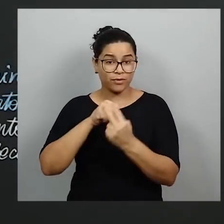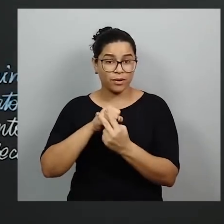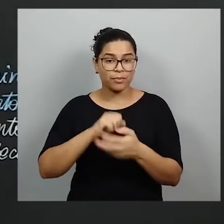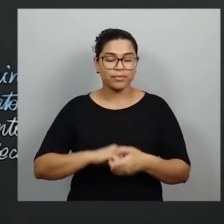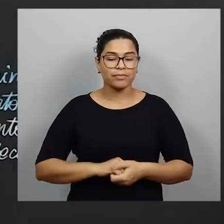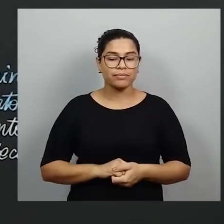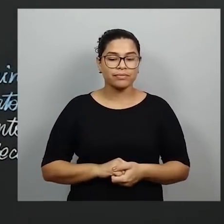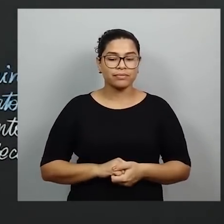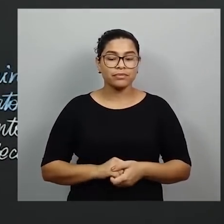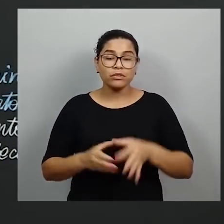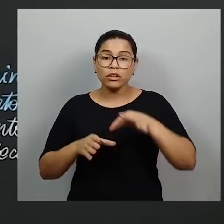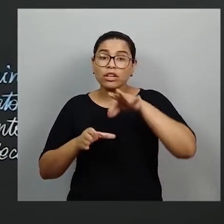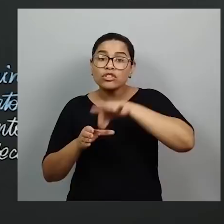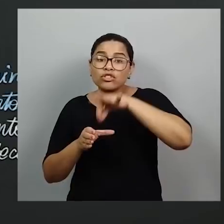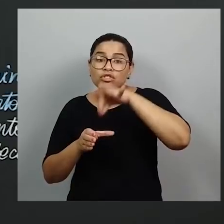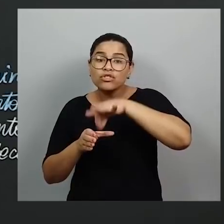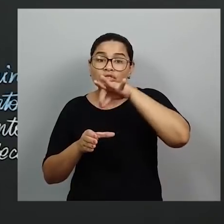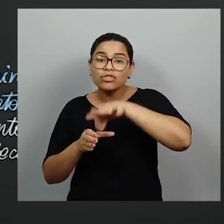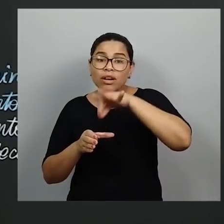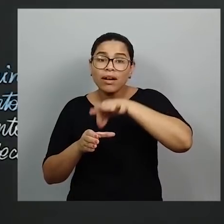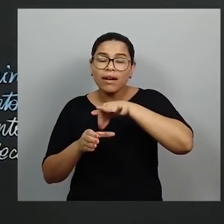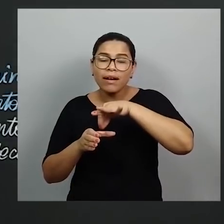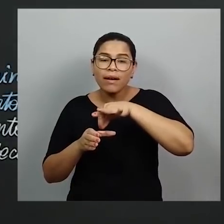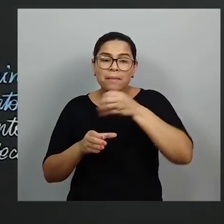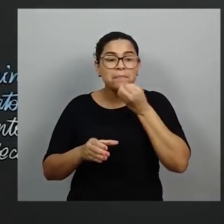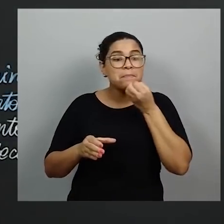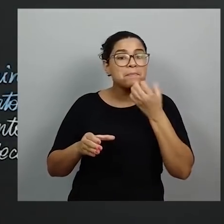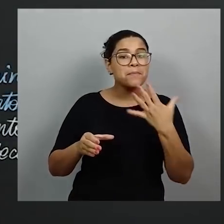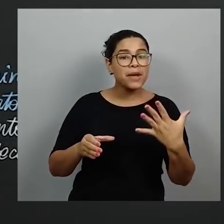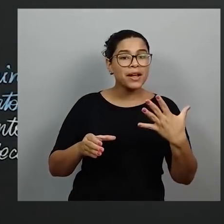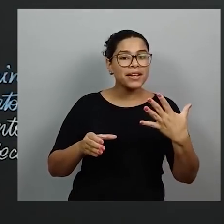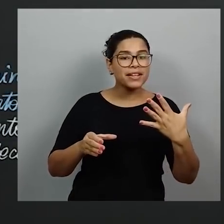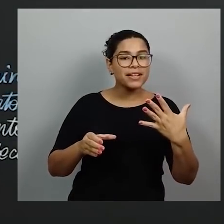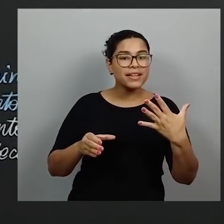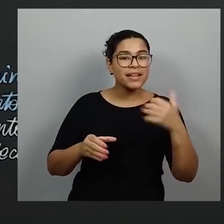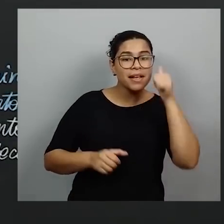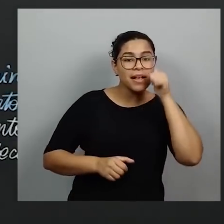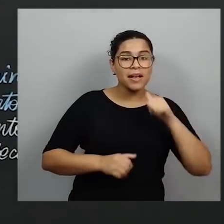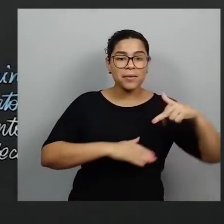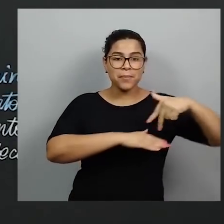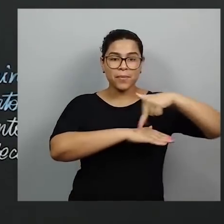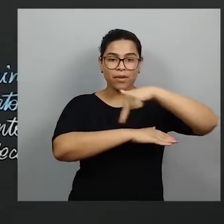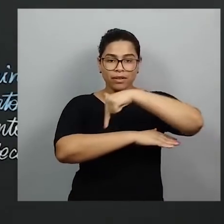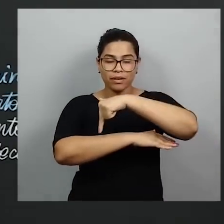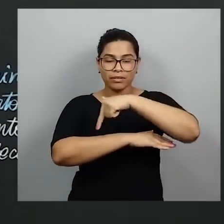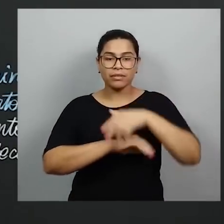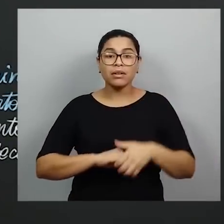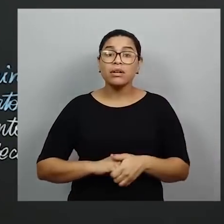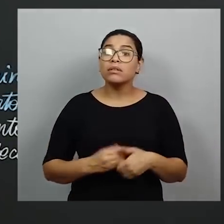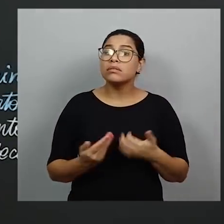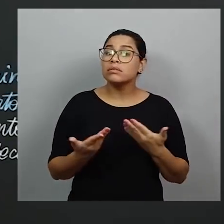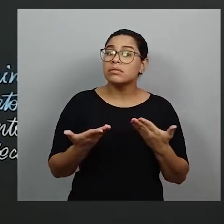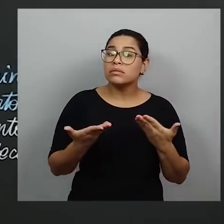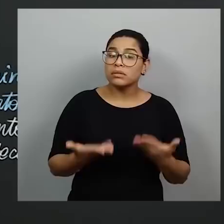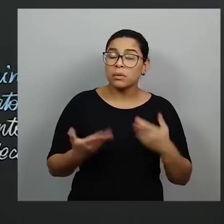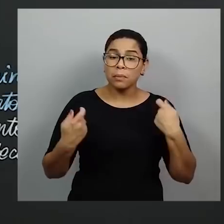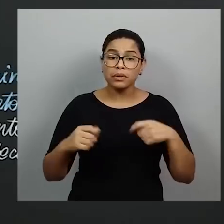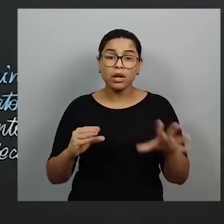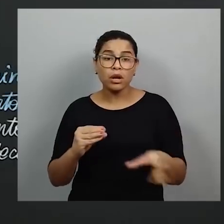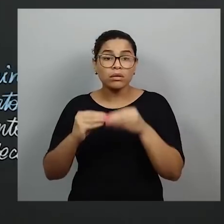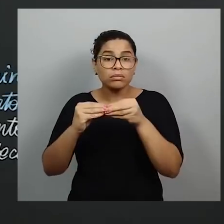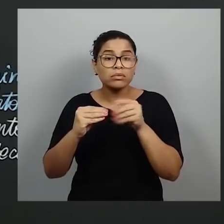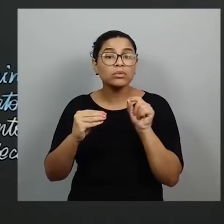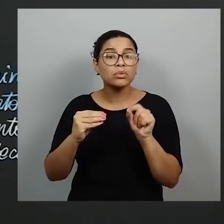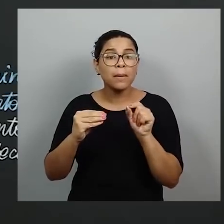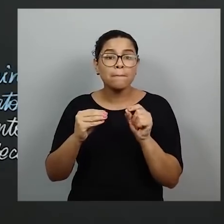só. O chá fez bem a modelo. Bom, nesse caso, eu preciso de um complemento